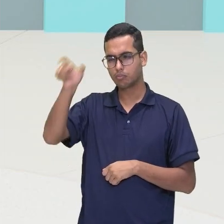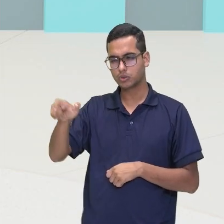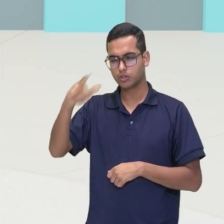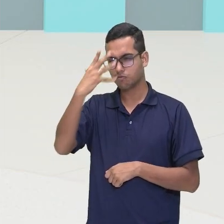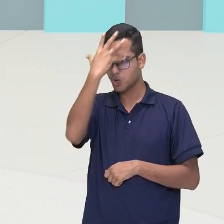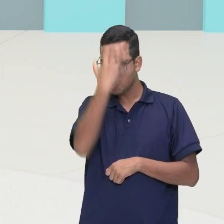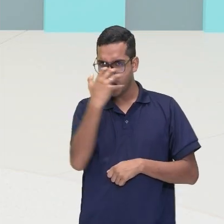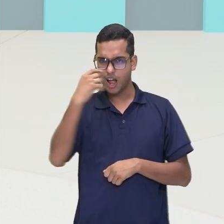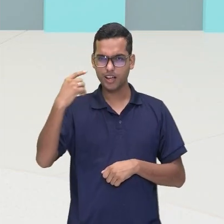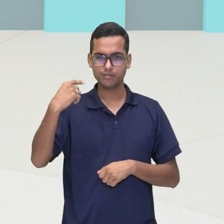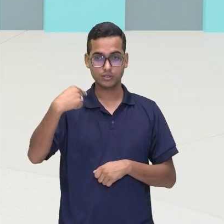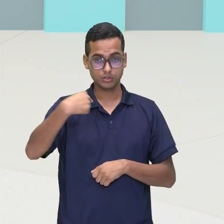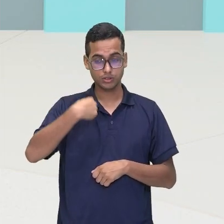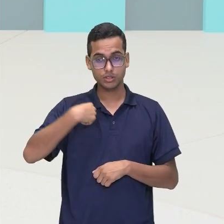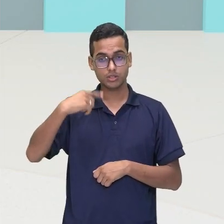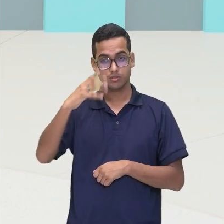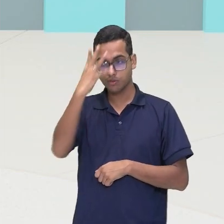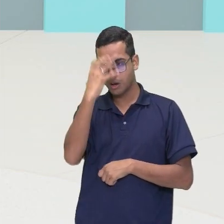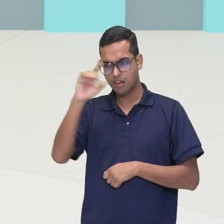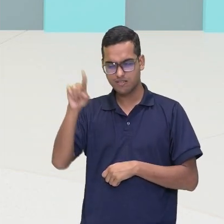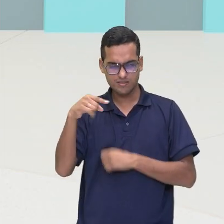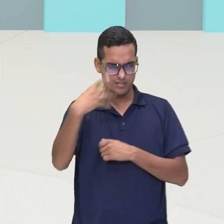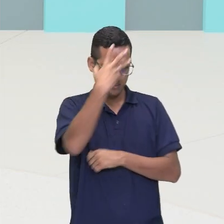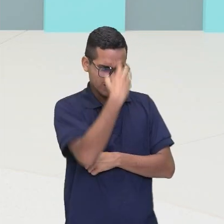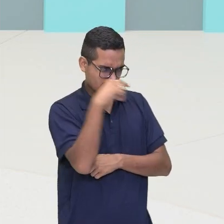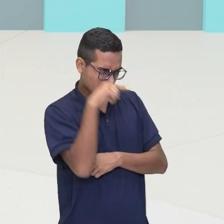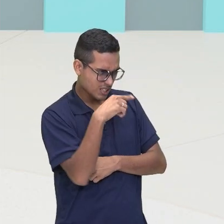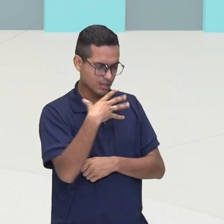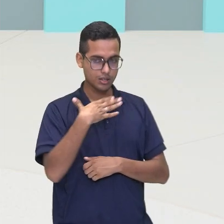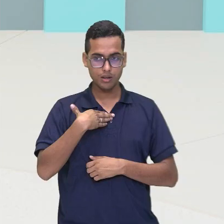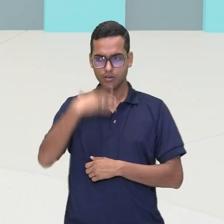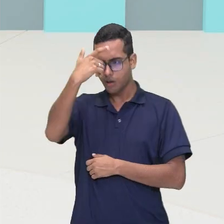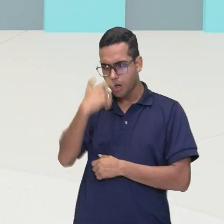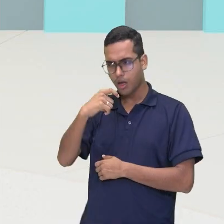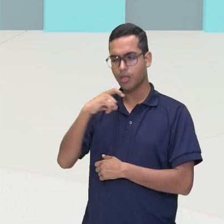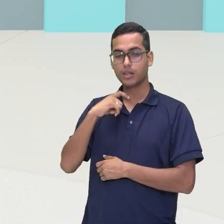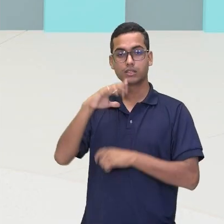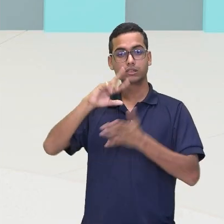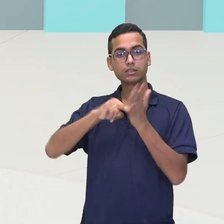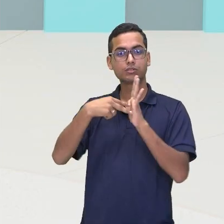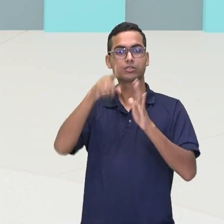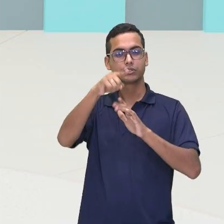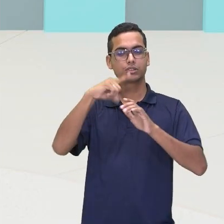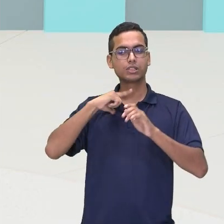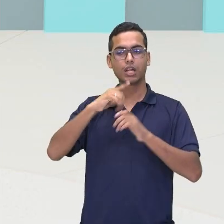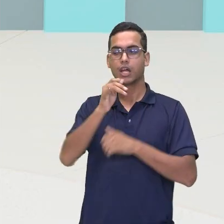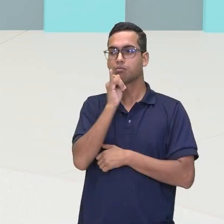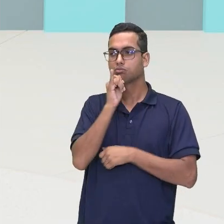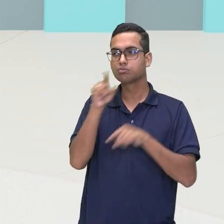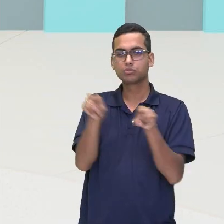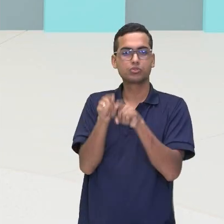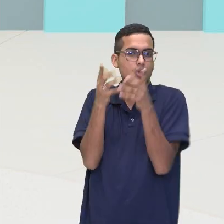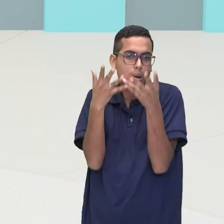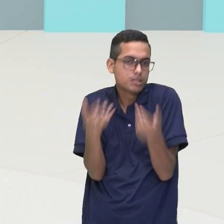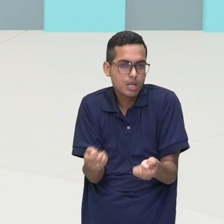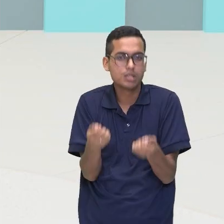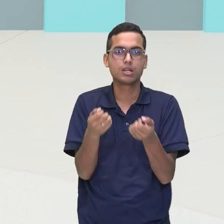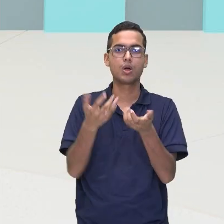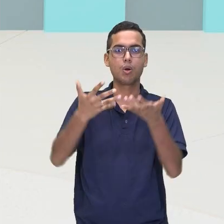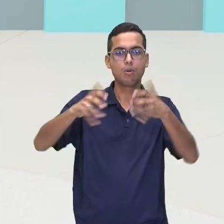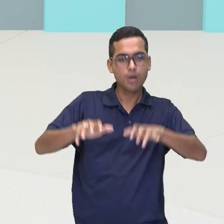mais nega. Isso é esse próprio crescer, desenvolver, construir e desconstruir.